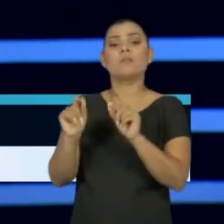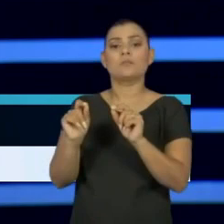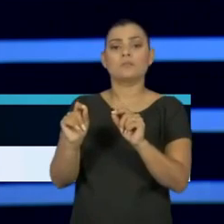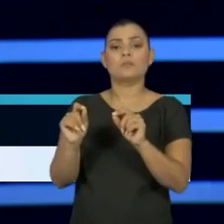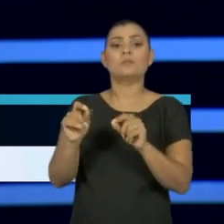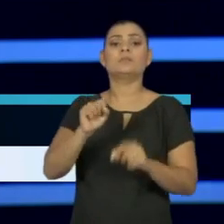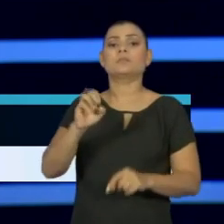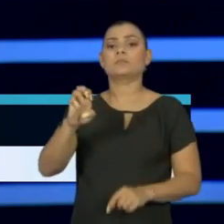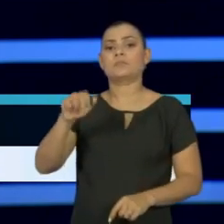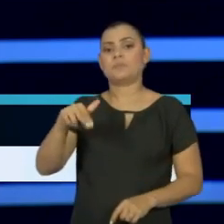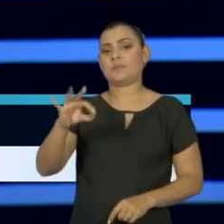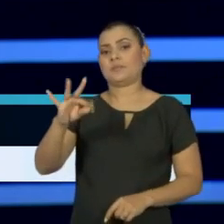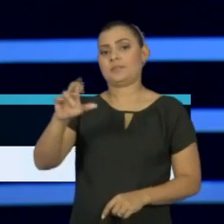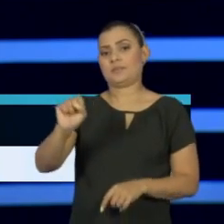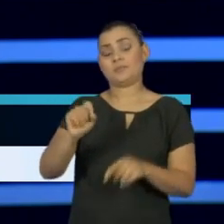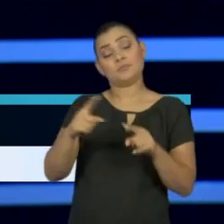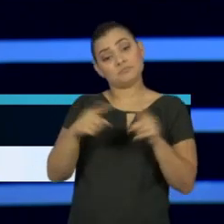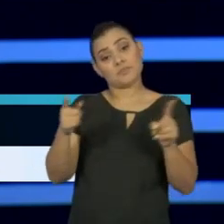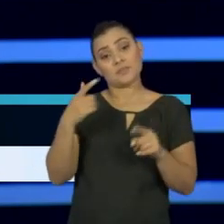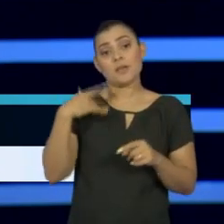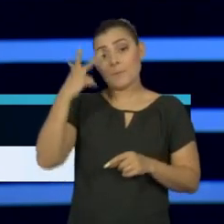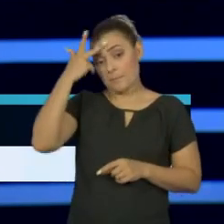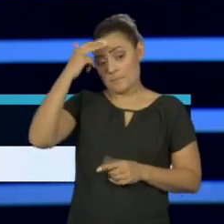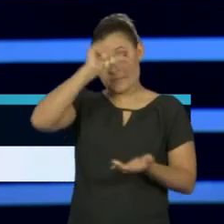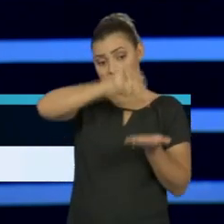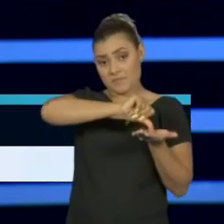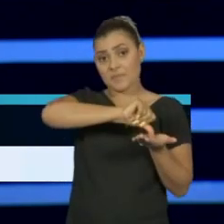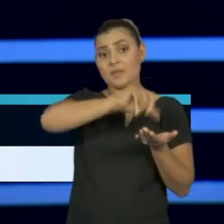iemenitas, por exemplo? Ou ele vai considerar diretamente o Irã, a Teherã, por trás disso?